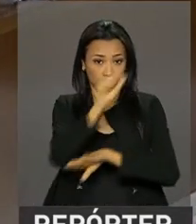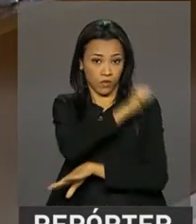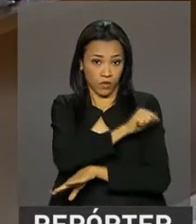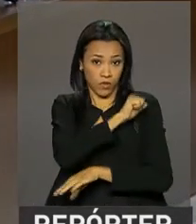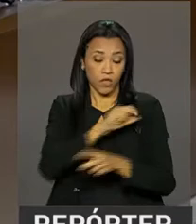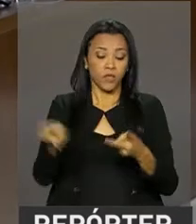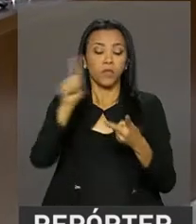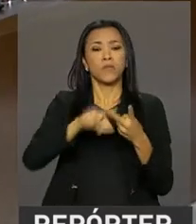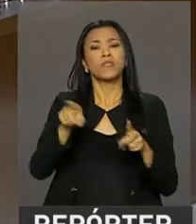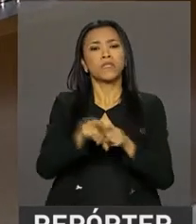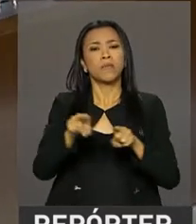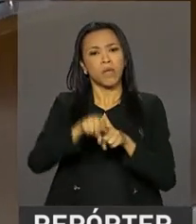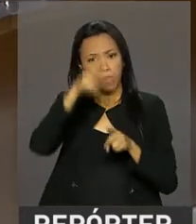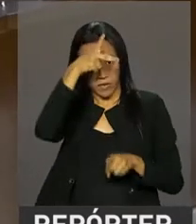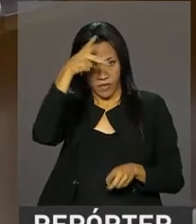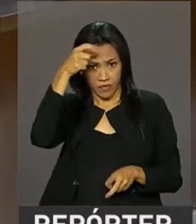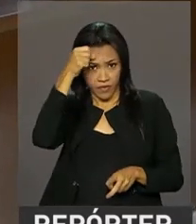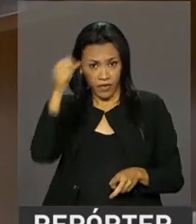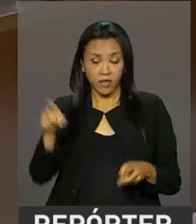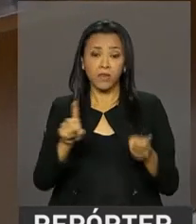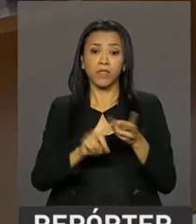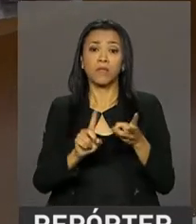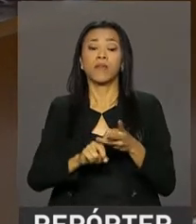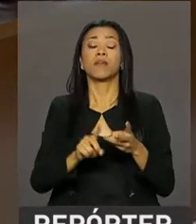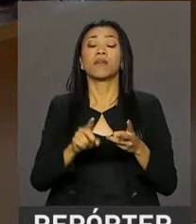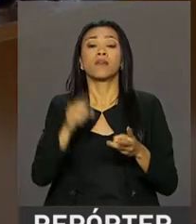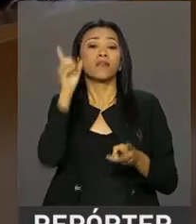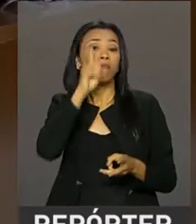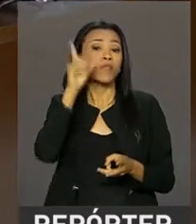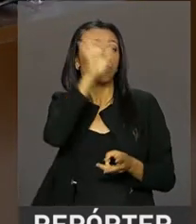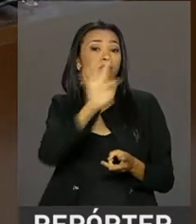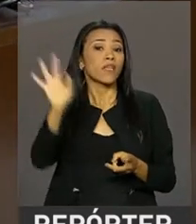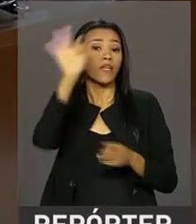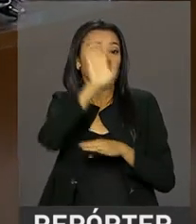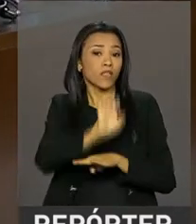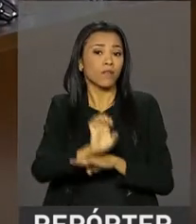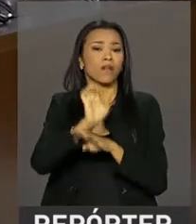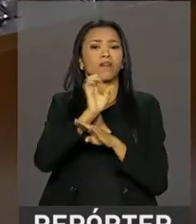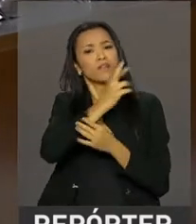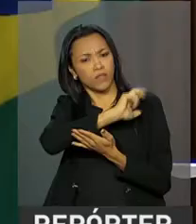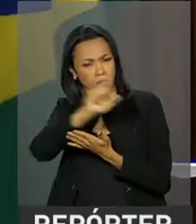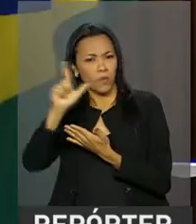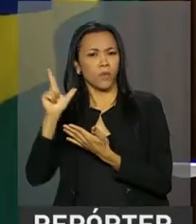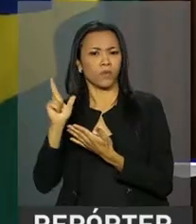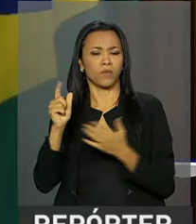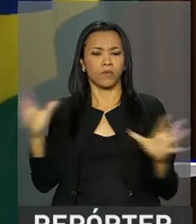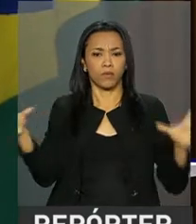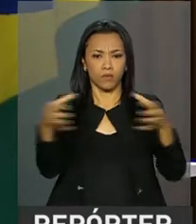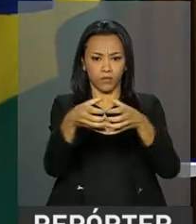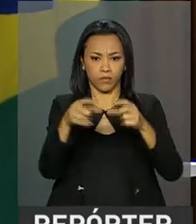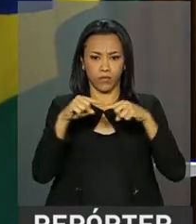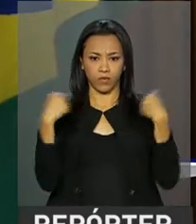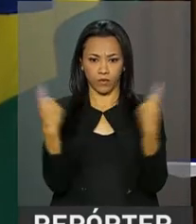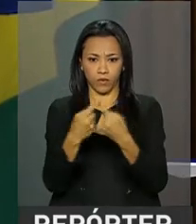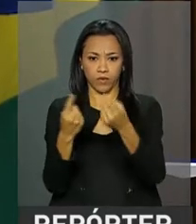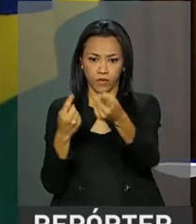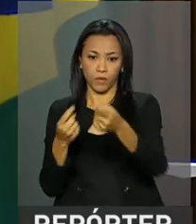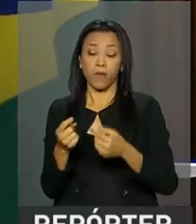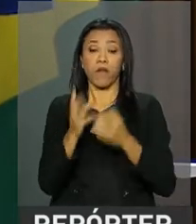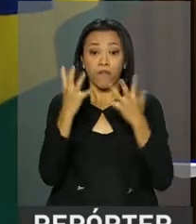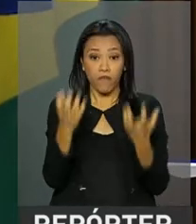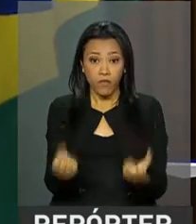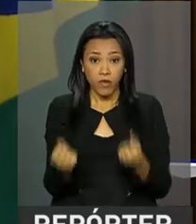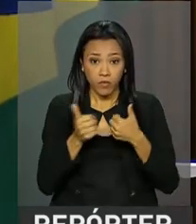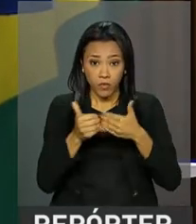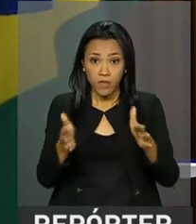de janeiro marcelo crivella e com deputados federais estaduais e autoridades cariocas nós vamos começar as experiências